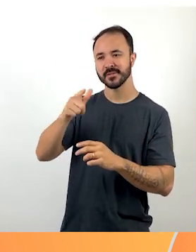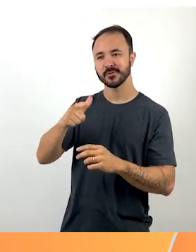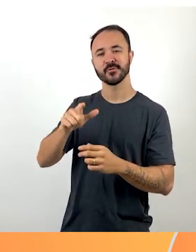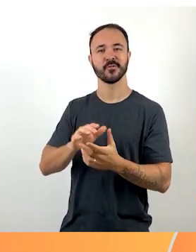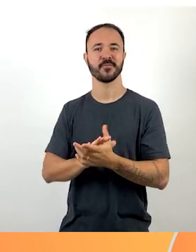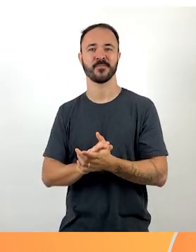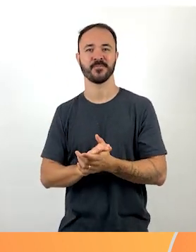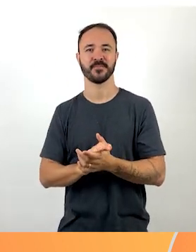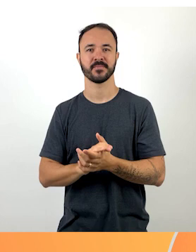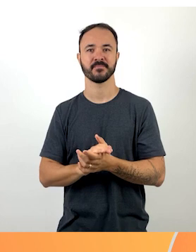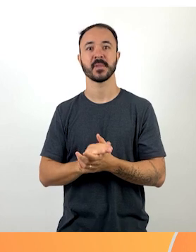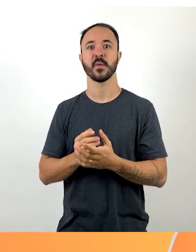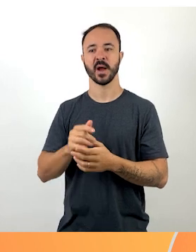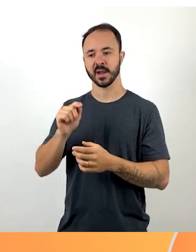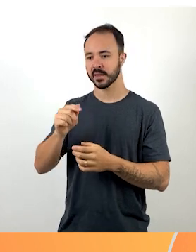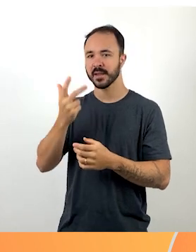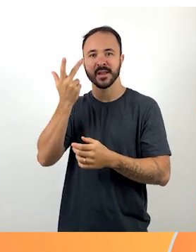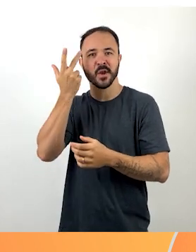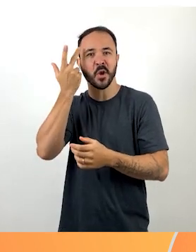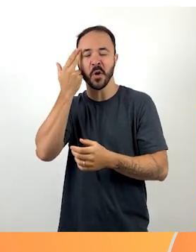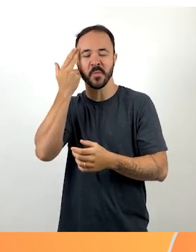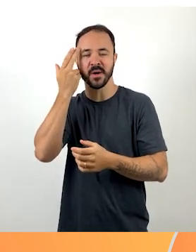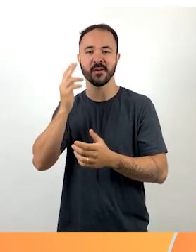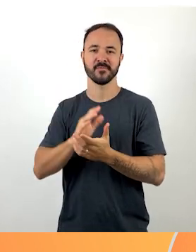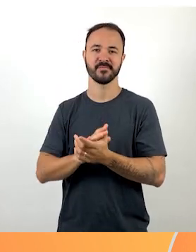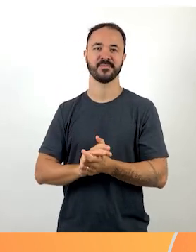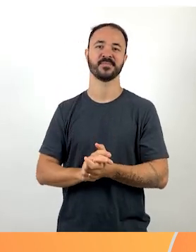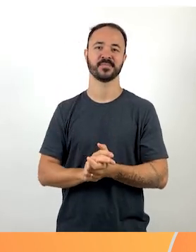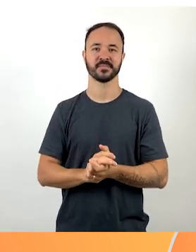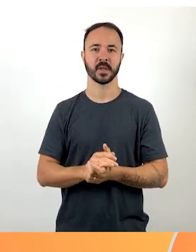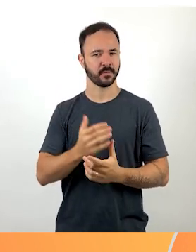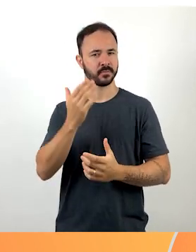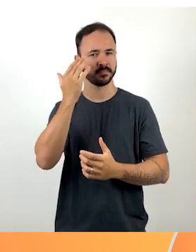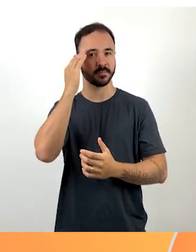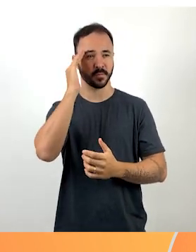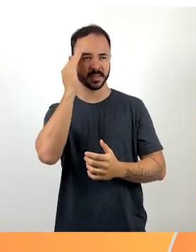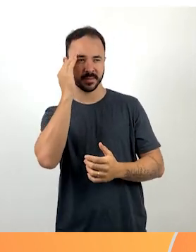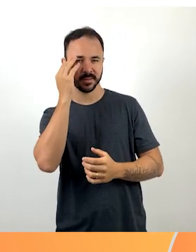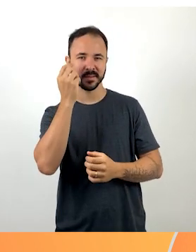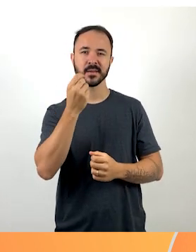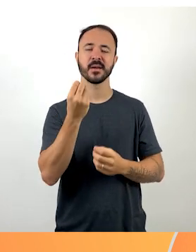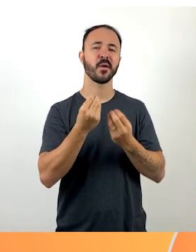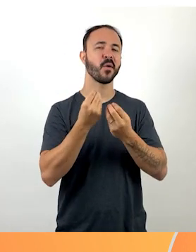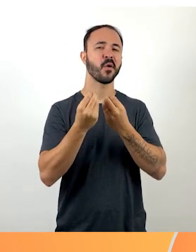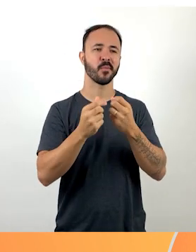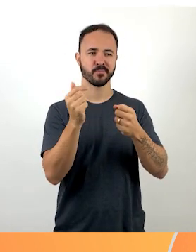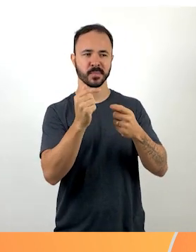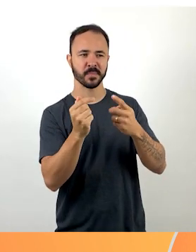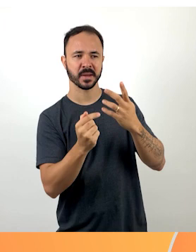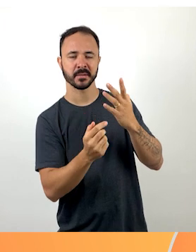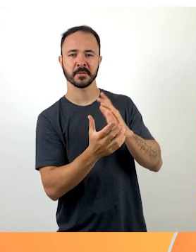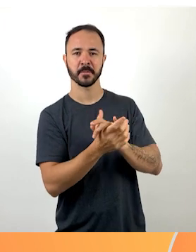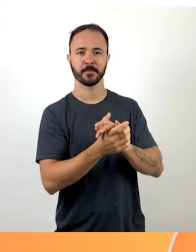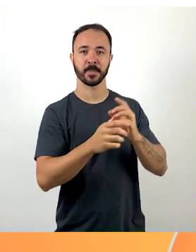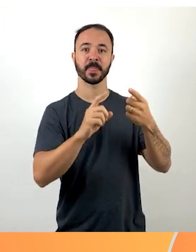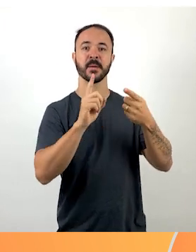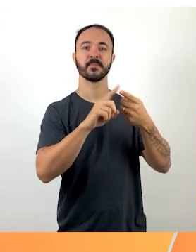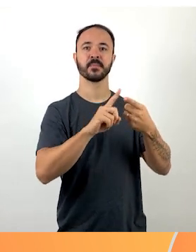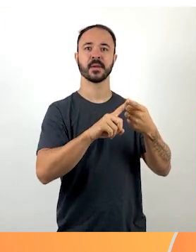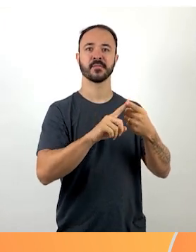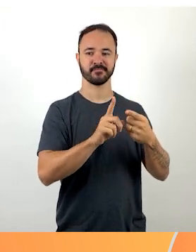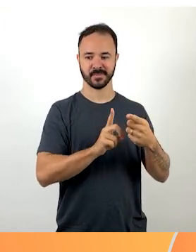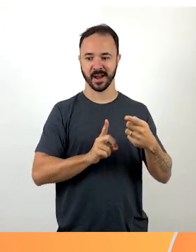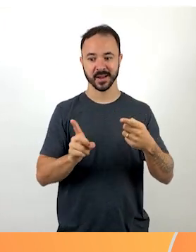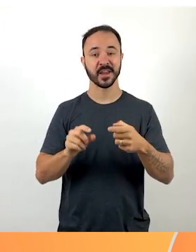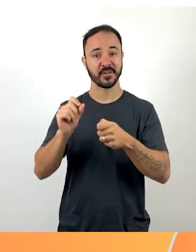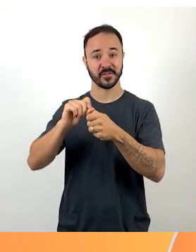Toda essa produção foi feita de forma orgânica. Vamos entender os passos desse processo? O primeiro foi o plantio